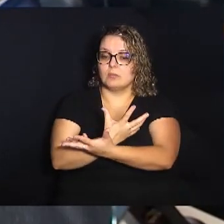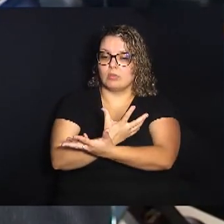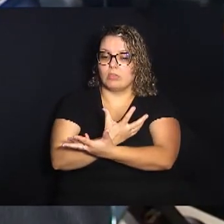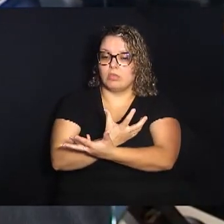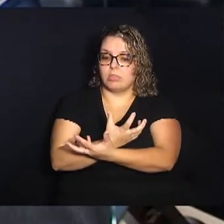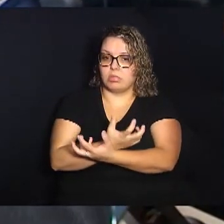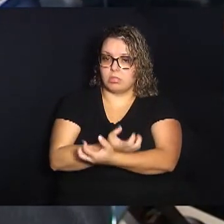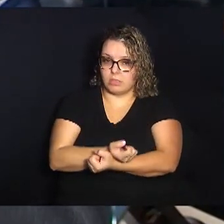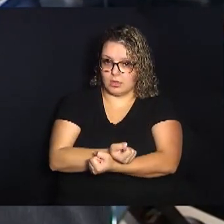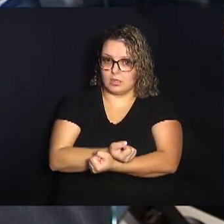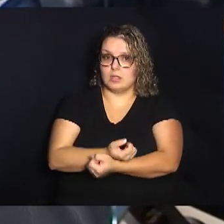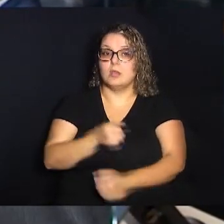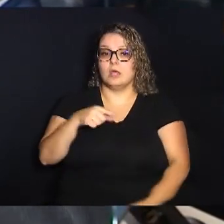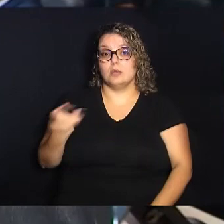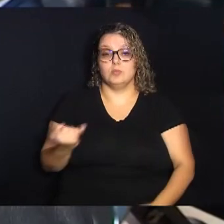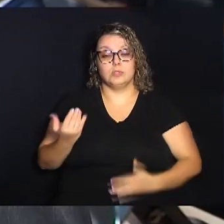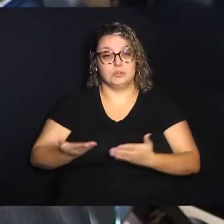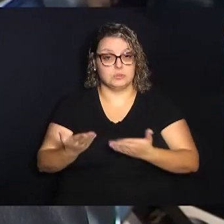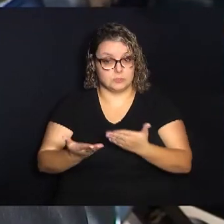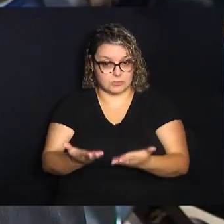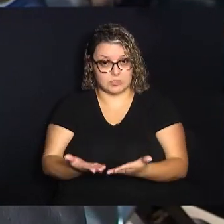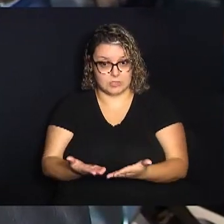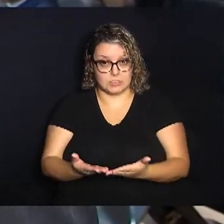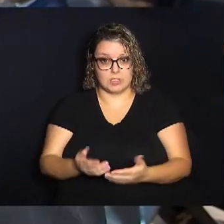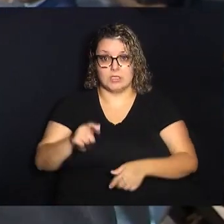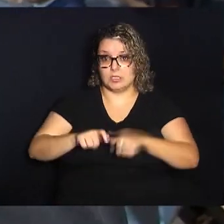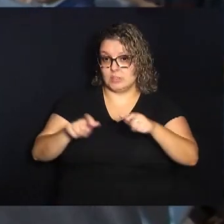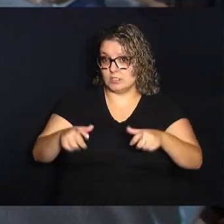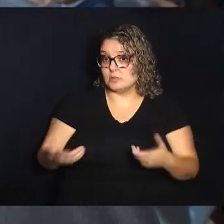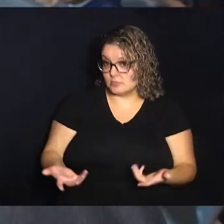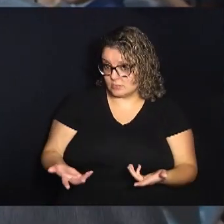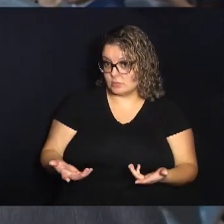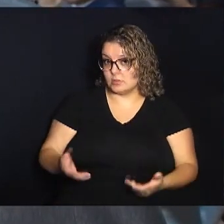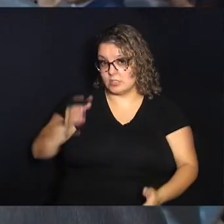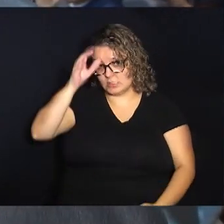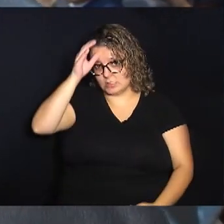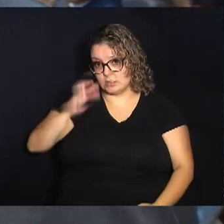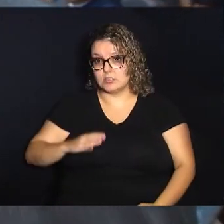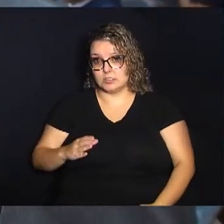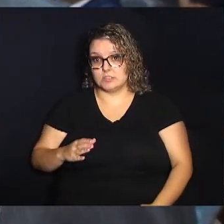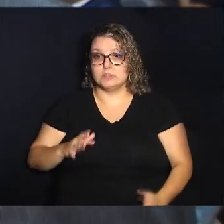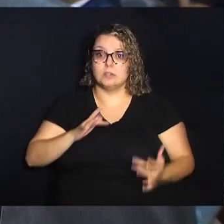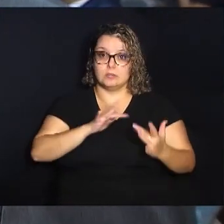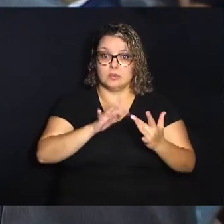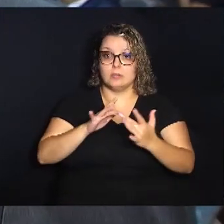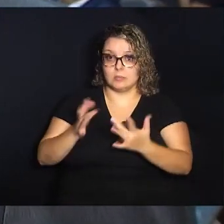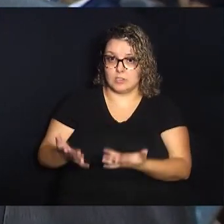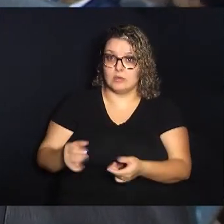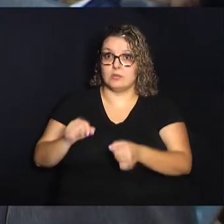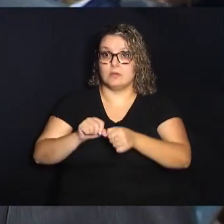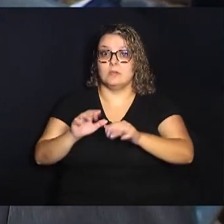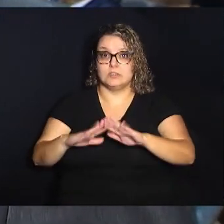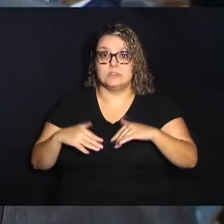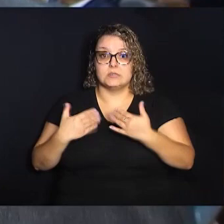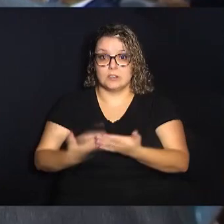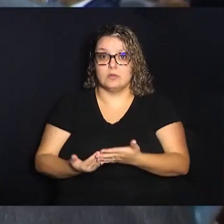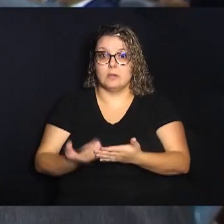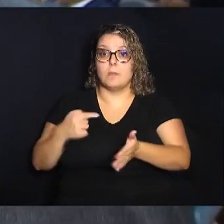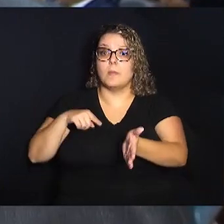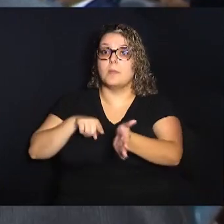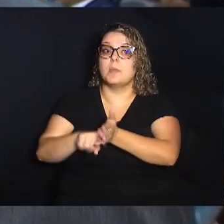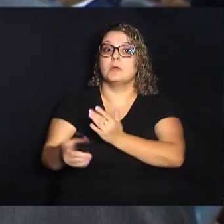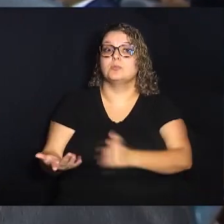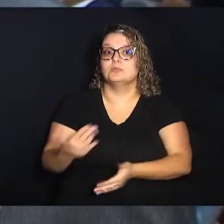muito importante para o tratamento. E com essas pessoas, esses cidadãos têm entrado em contato, eu fiz esse requerimento para questionar a